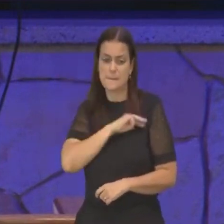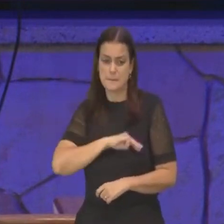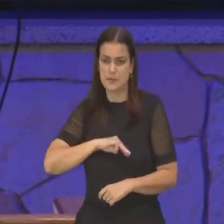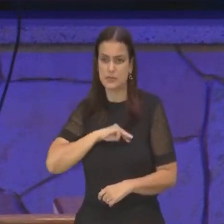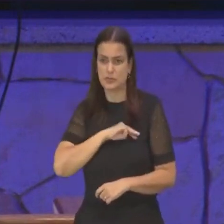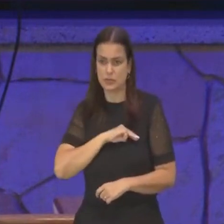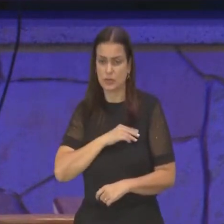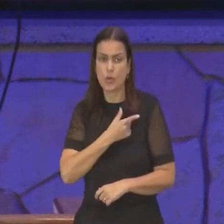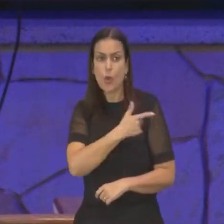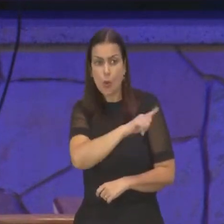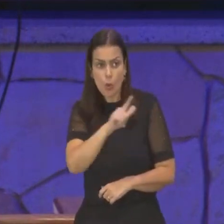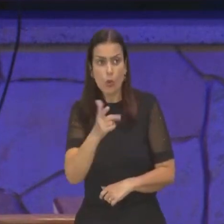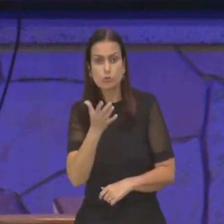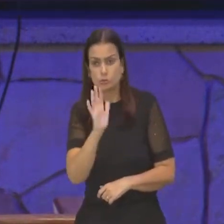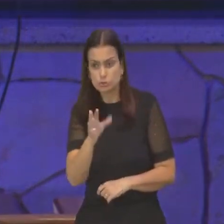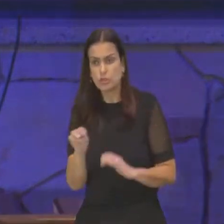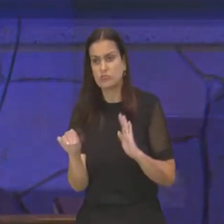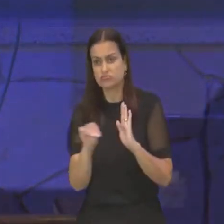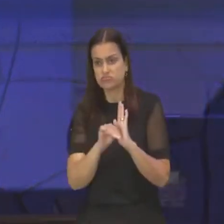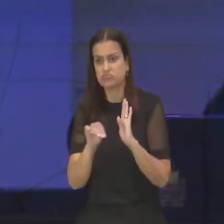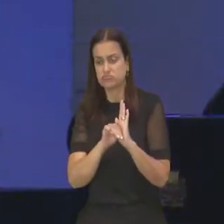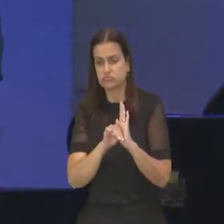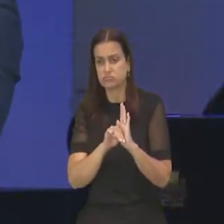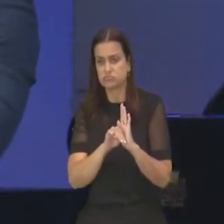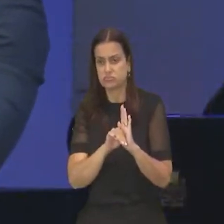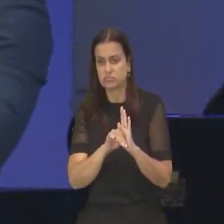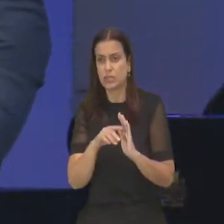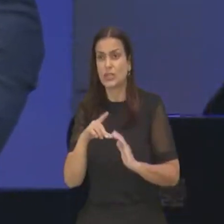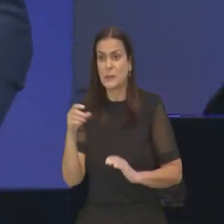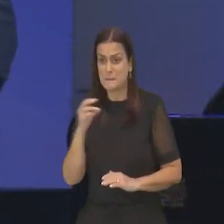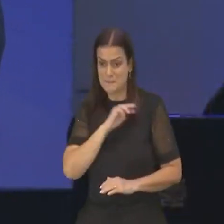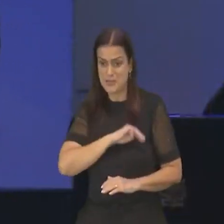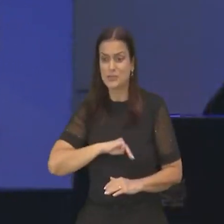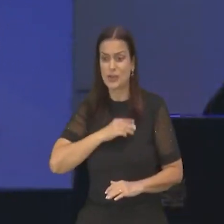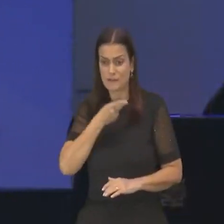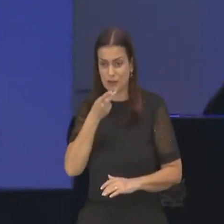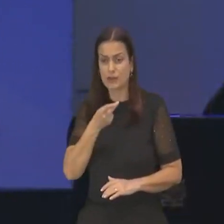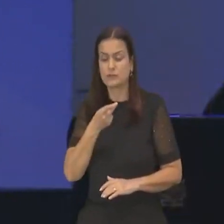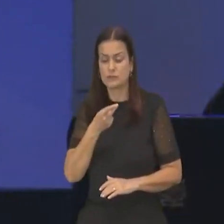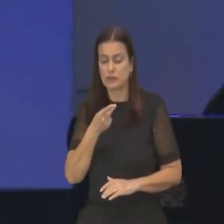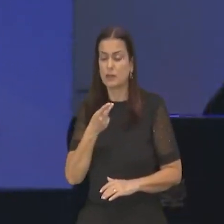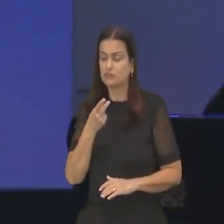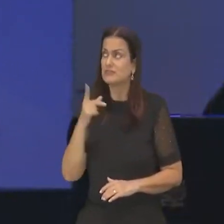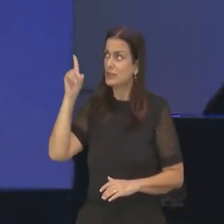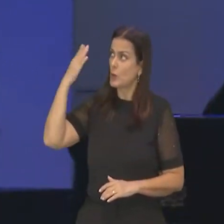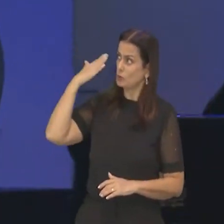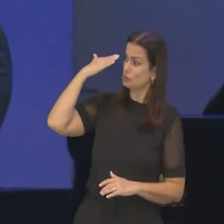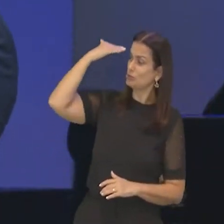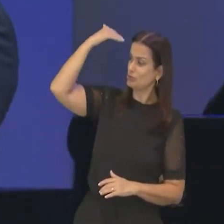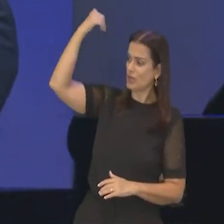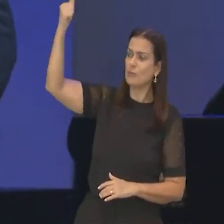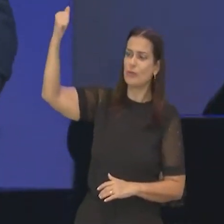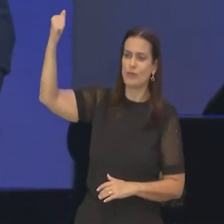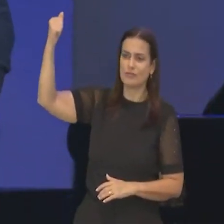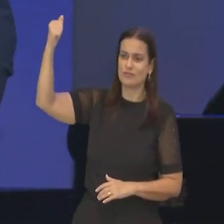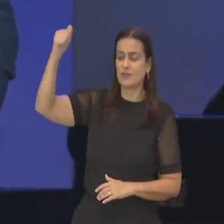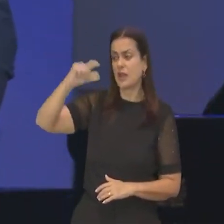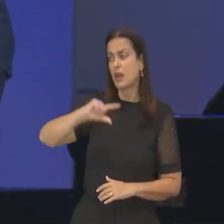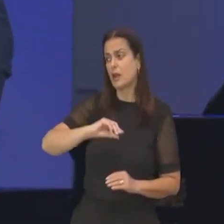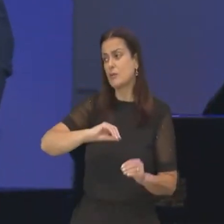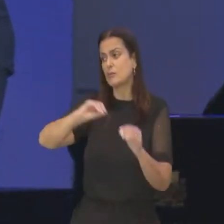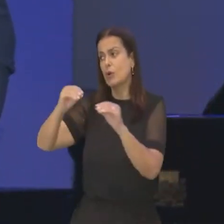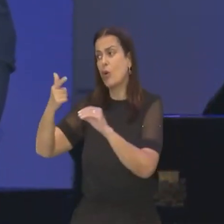Outros já passaram pela memorial. Vira e mexe, nós temos um missionário dizendo: eu fui comissionado, enviado a partir daqui dessa